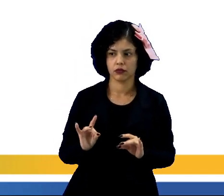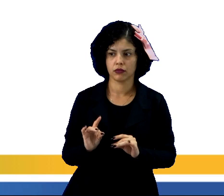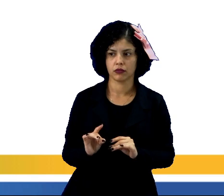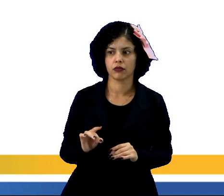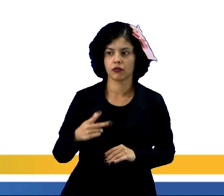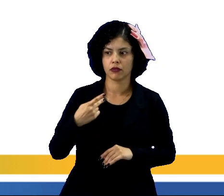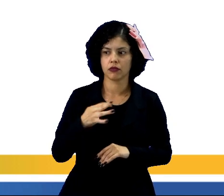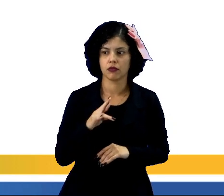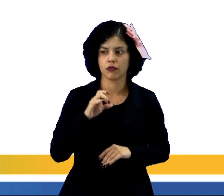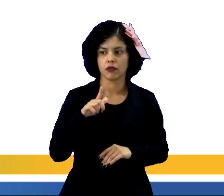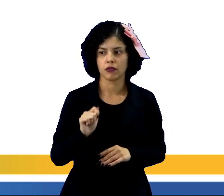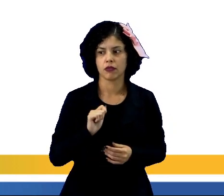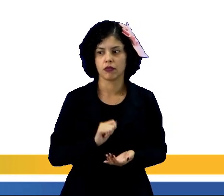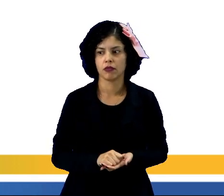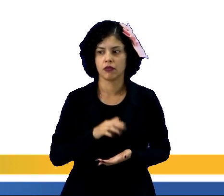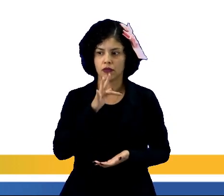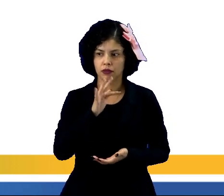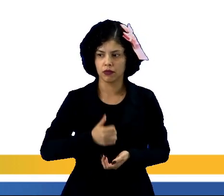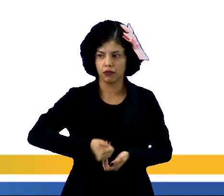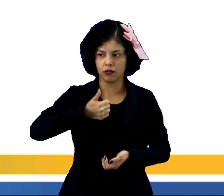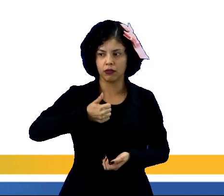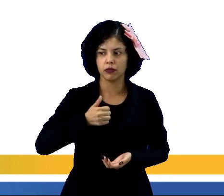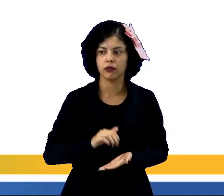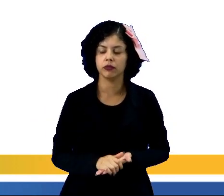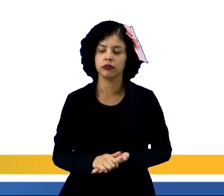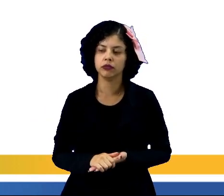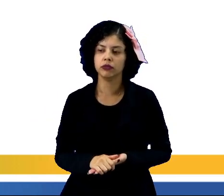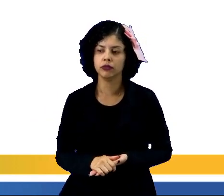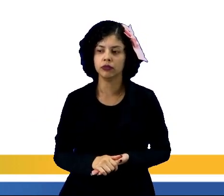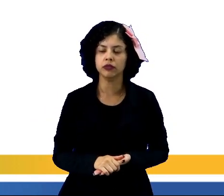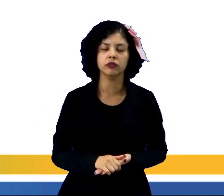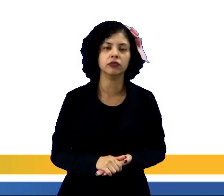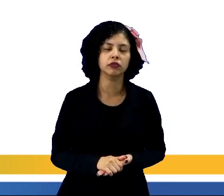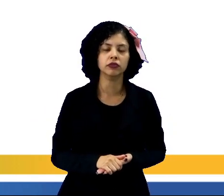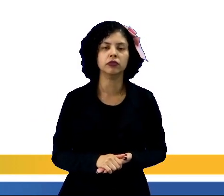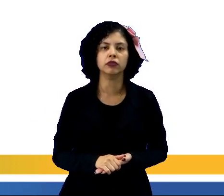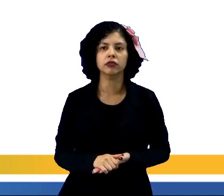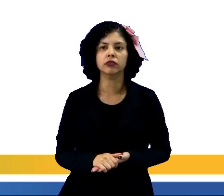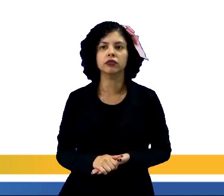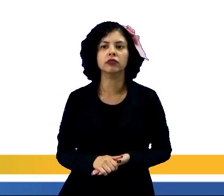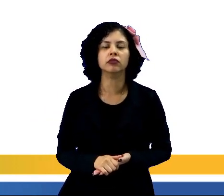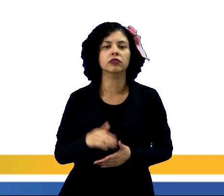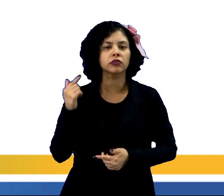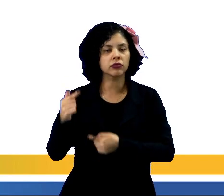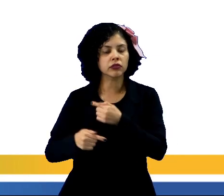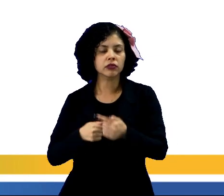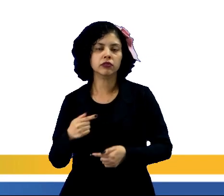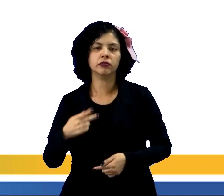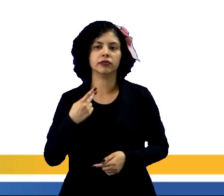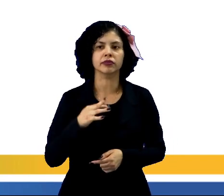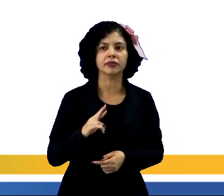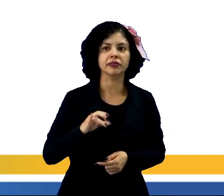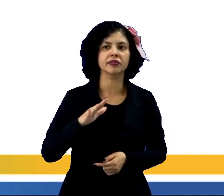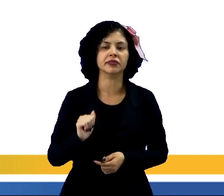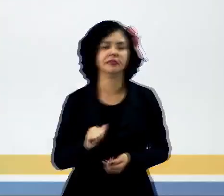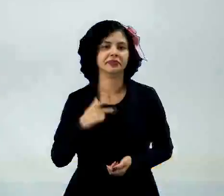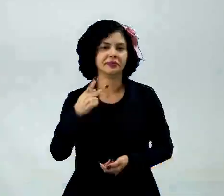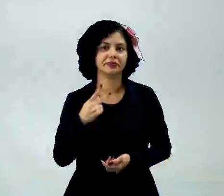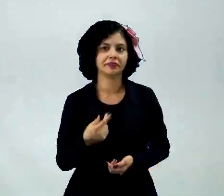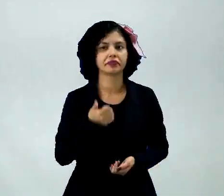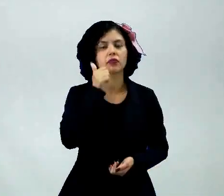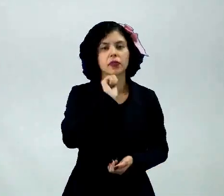geração parental e tem um destaque para a primeira geração, que é chamada de F1. Essa geração parental é como se fosse